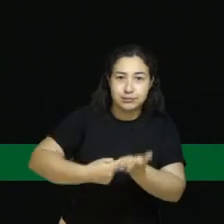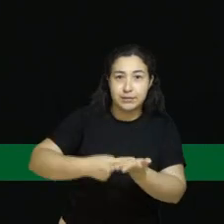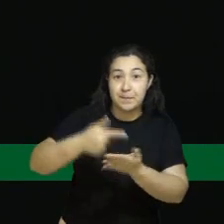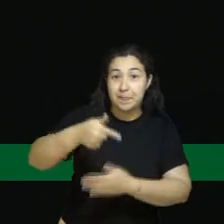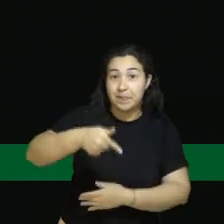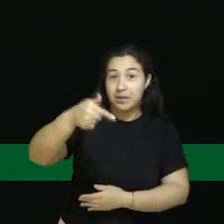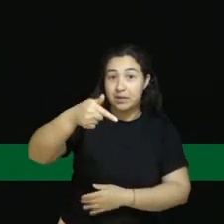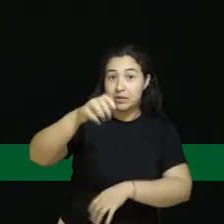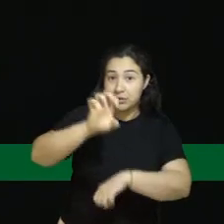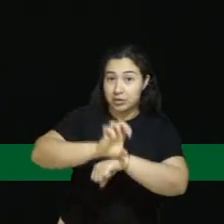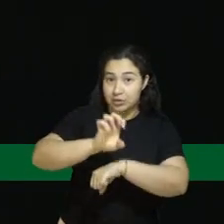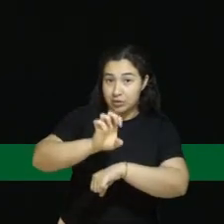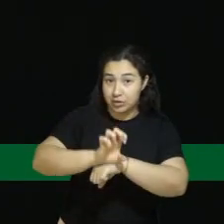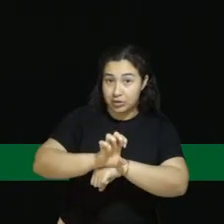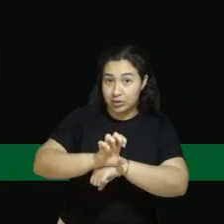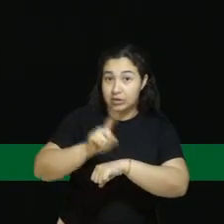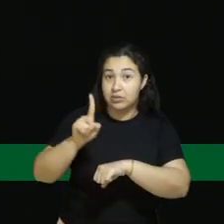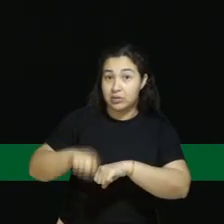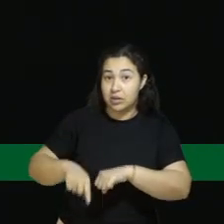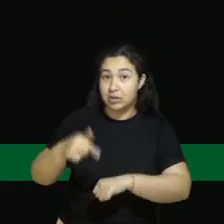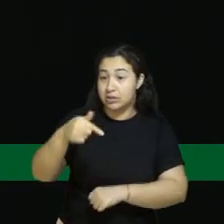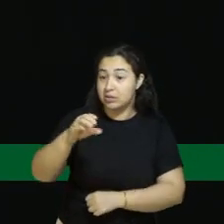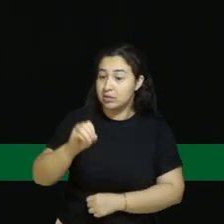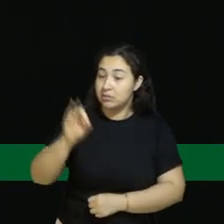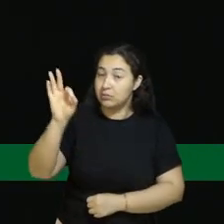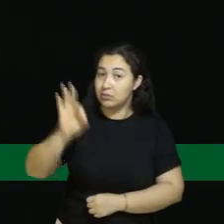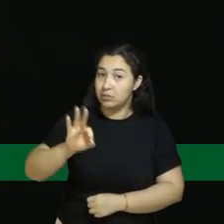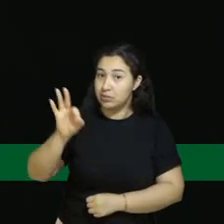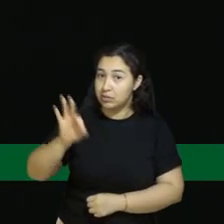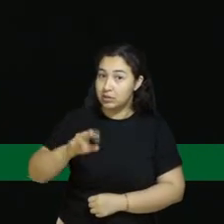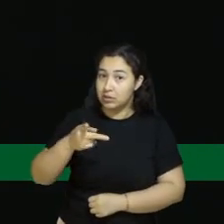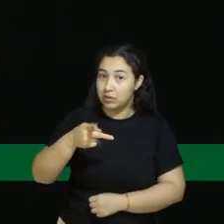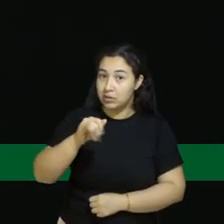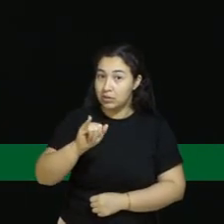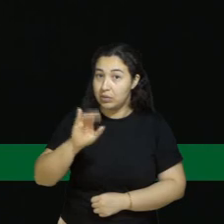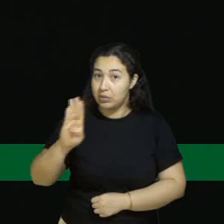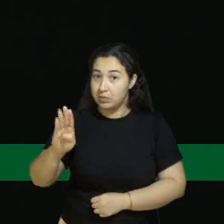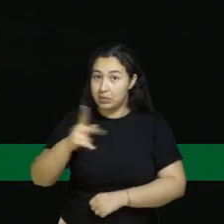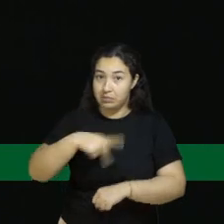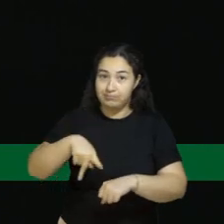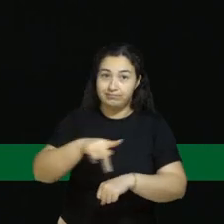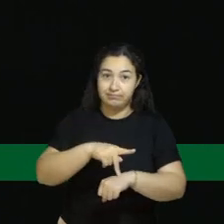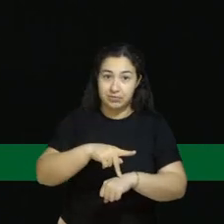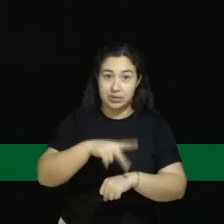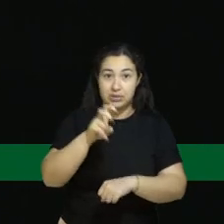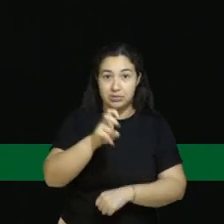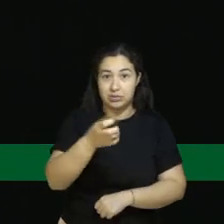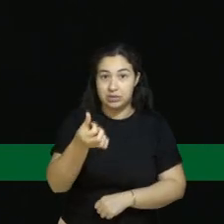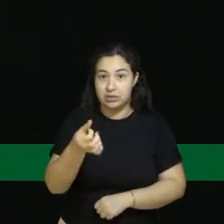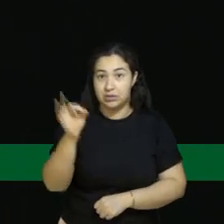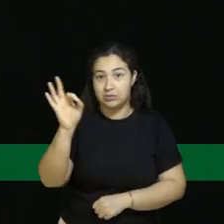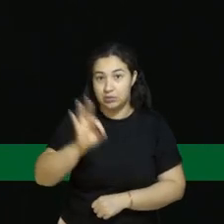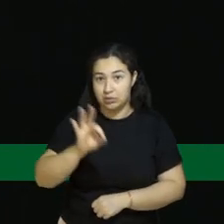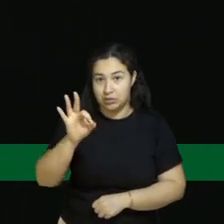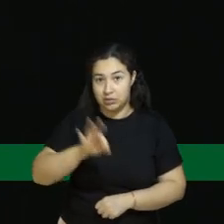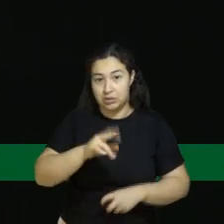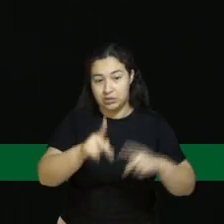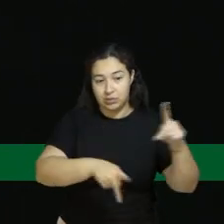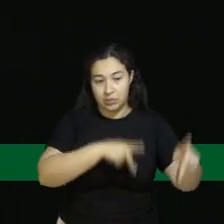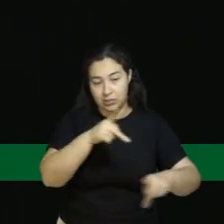estados compõem 70% do PIB do país e 56% da população